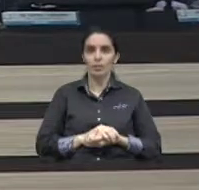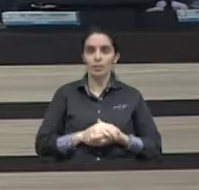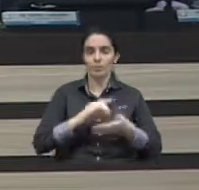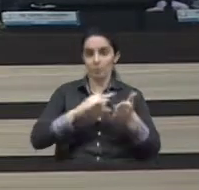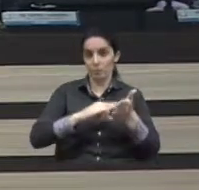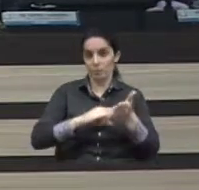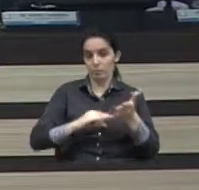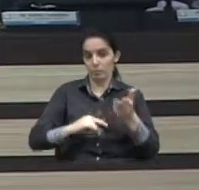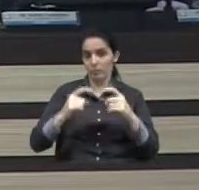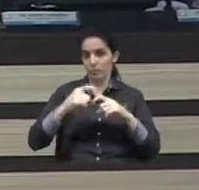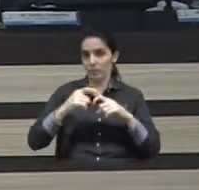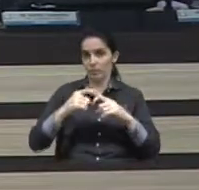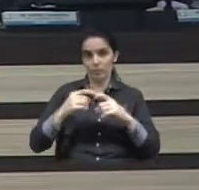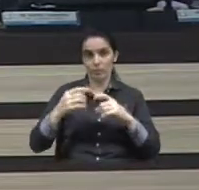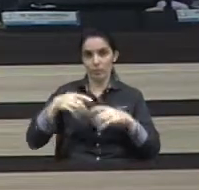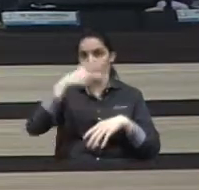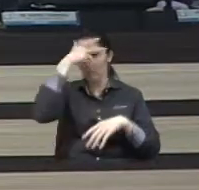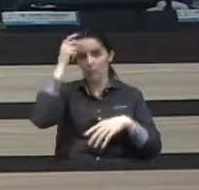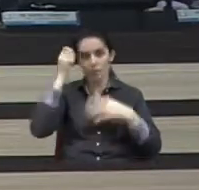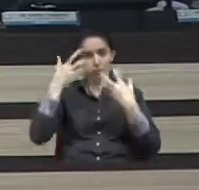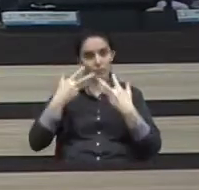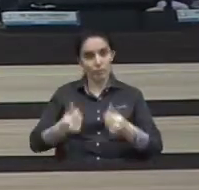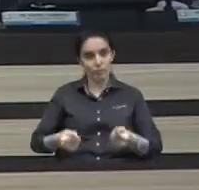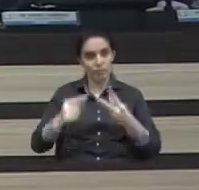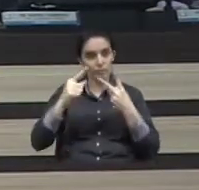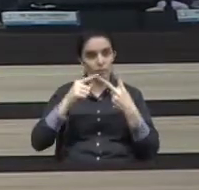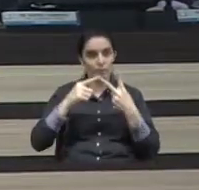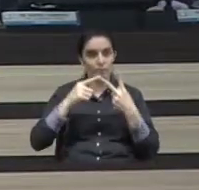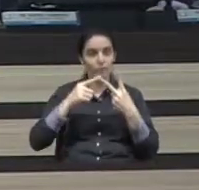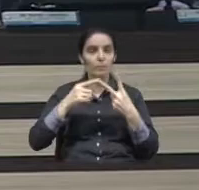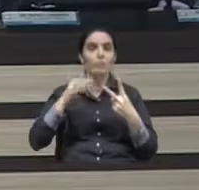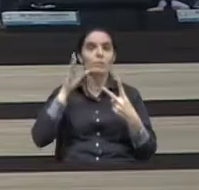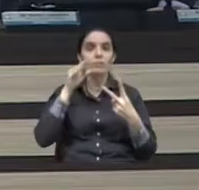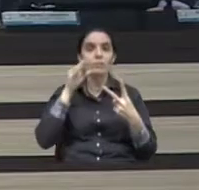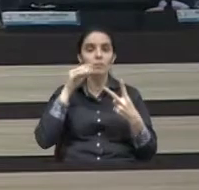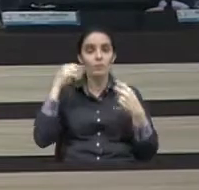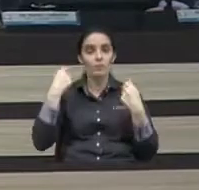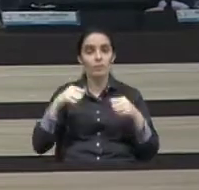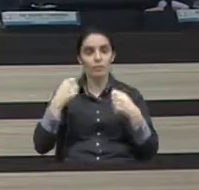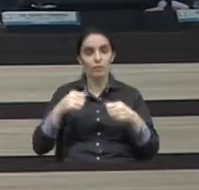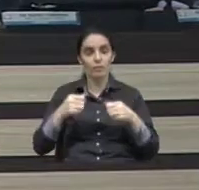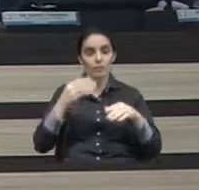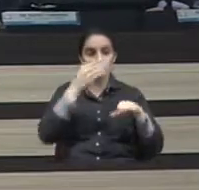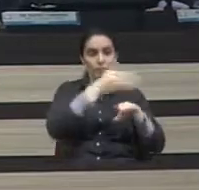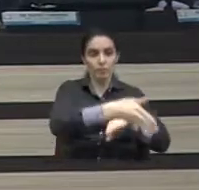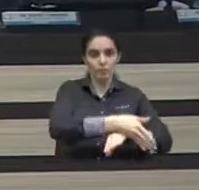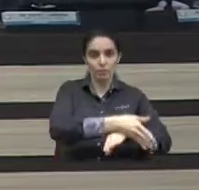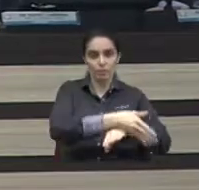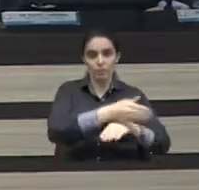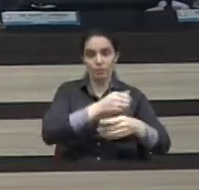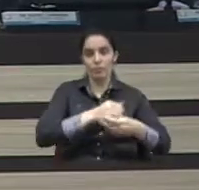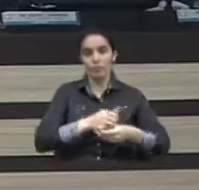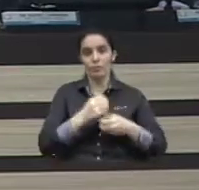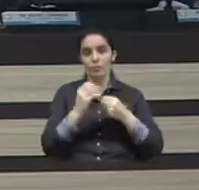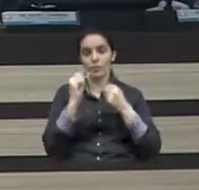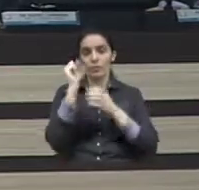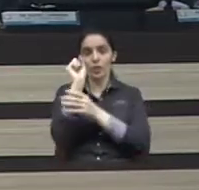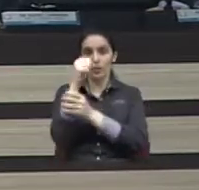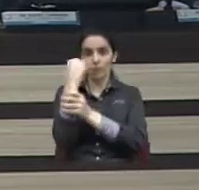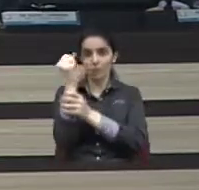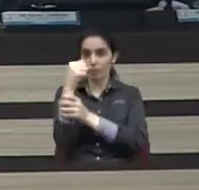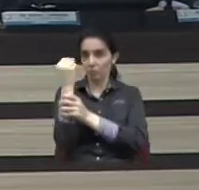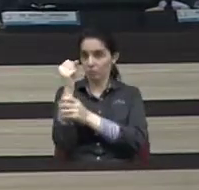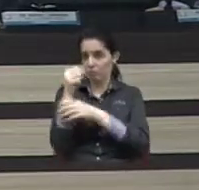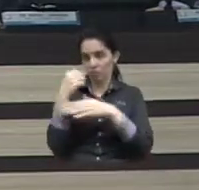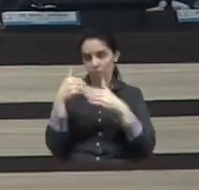sendo aceita. A outra situação é o funcionário público que necessita de tratamento, por exemplo, numa clínica, fazer uma fisioterapia ou